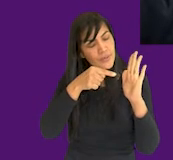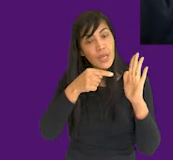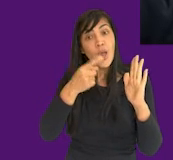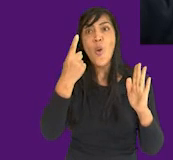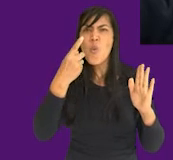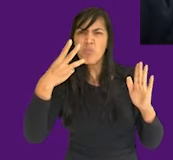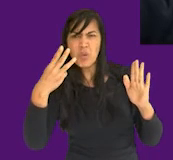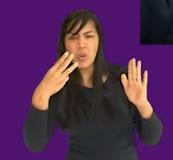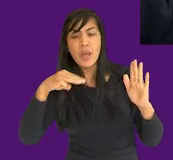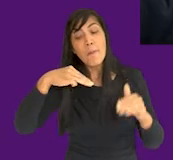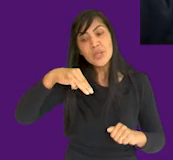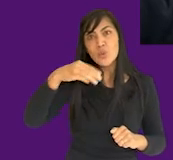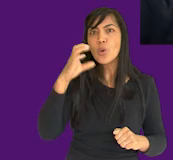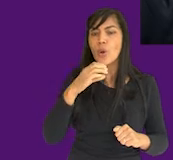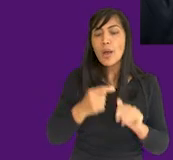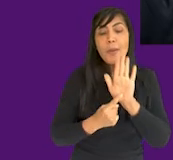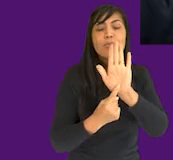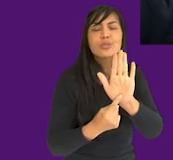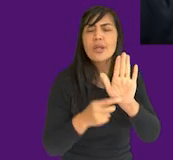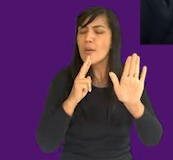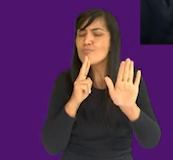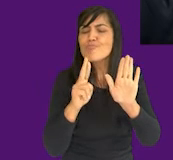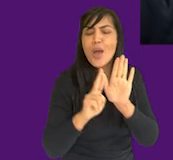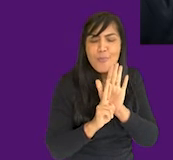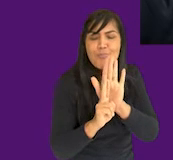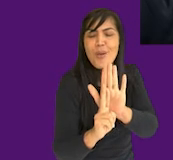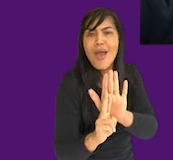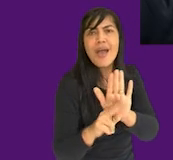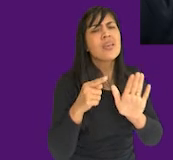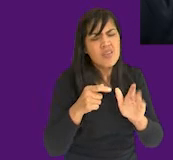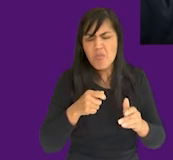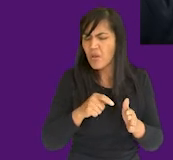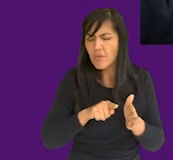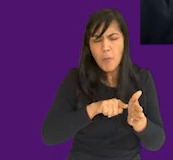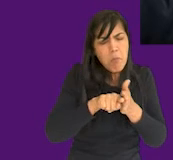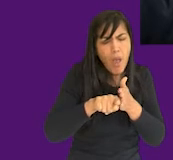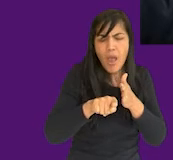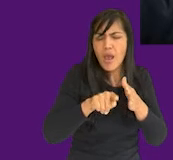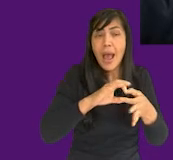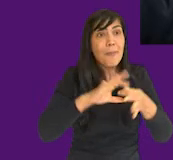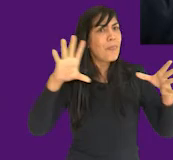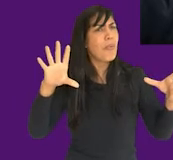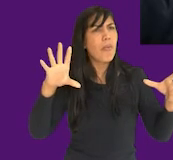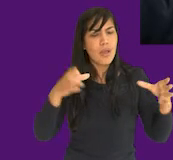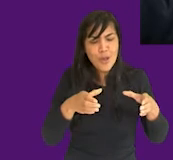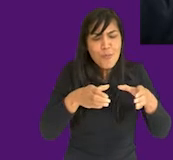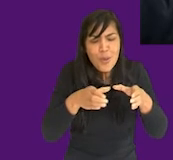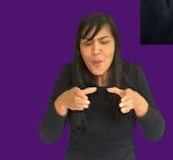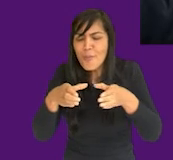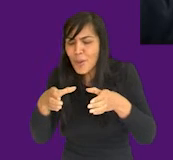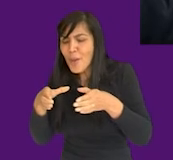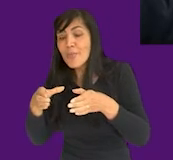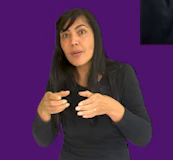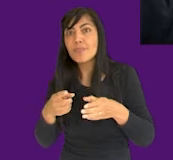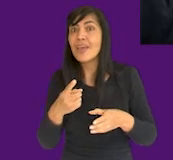alguns minutos para fazer as suas apresentações e o podem fazer qualquer pergunta para cada equipe essa é uma jornada